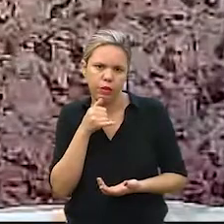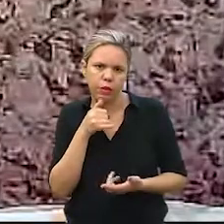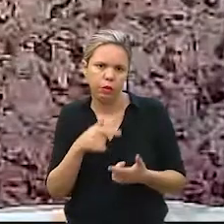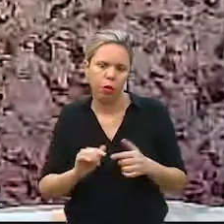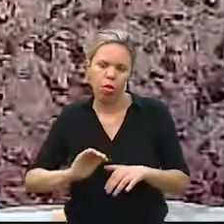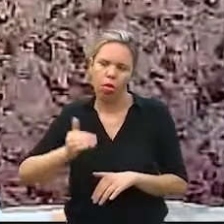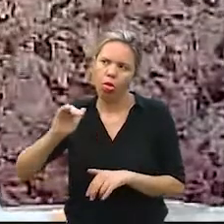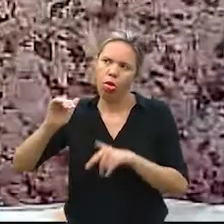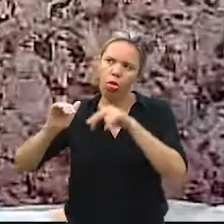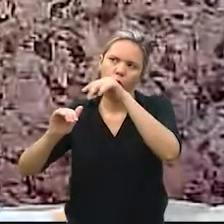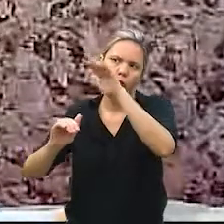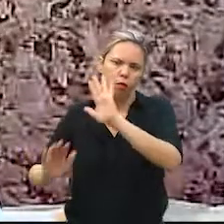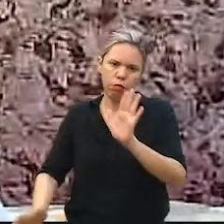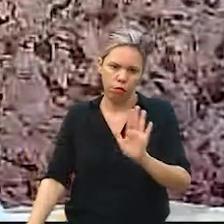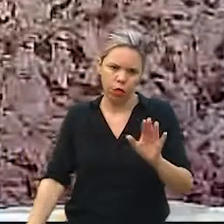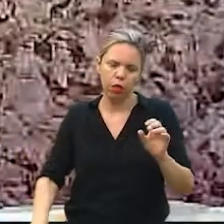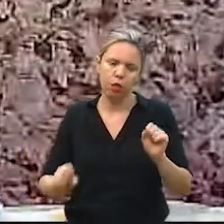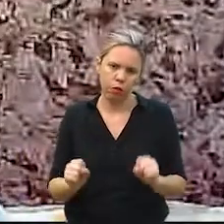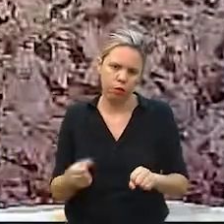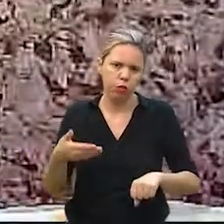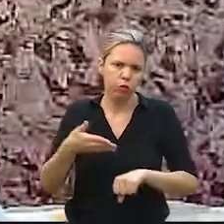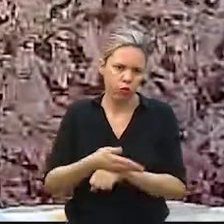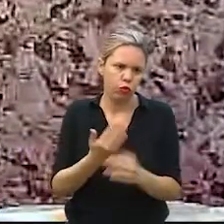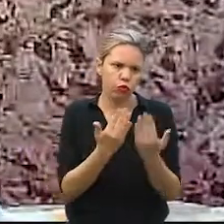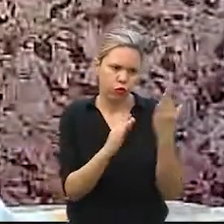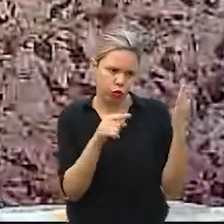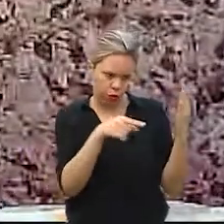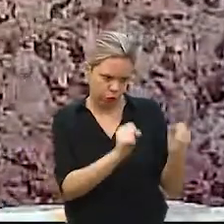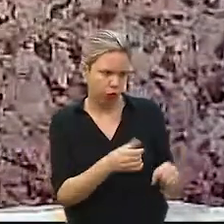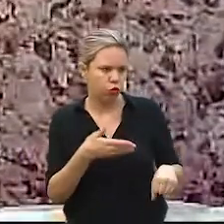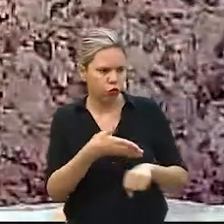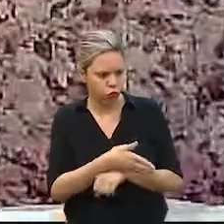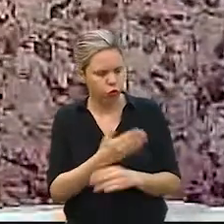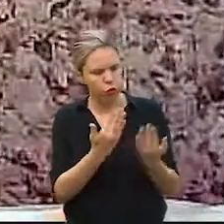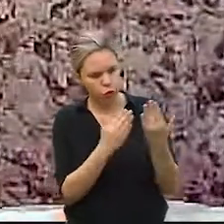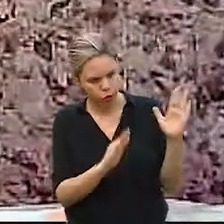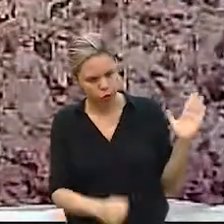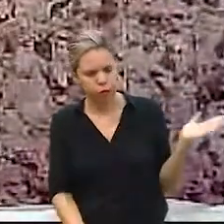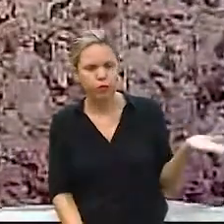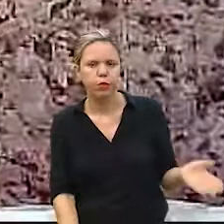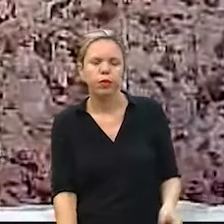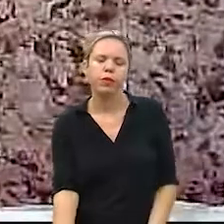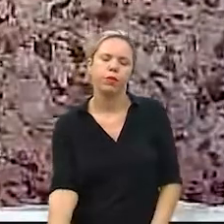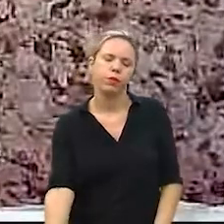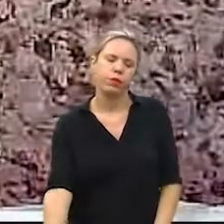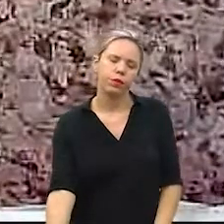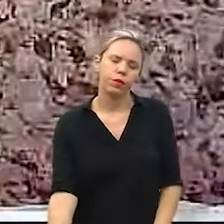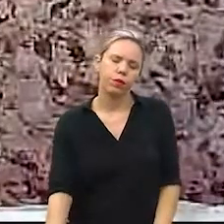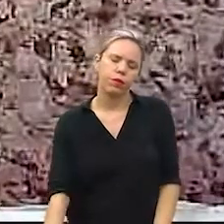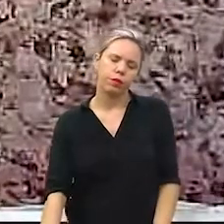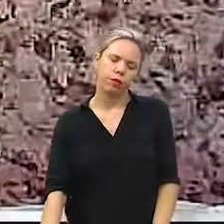a escada, ou é proibido entrar nessa porta, você pode acessar aquela porta. Né?